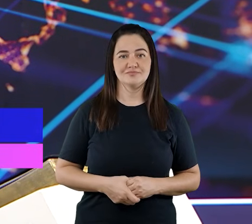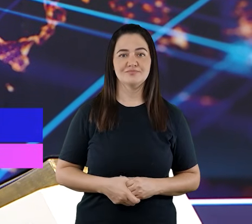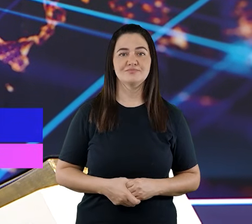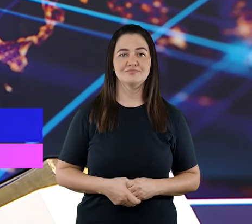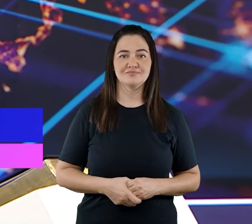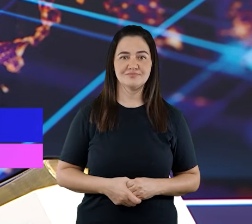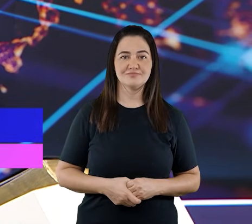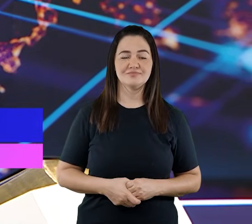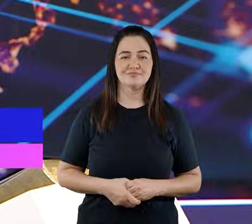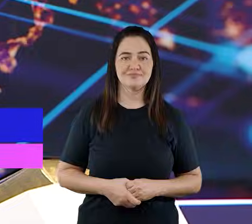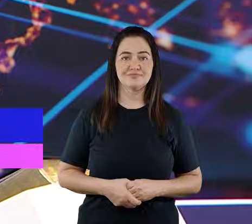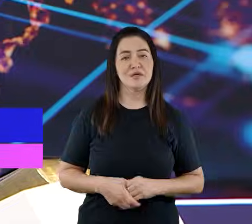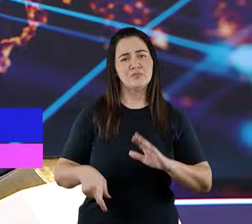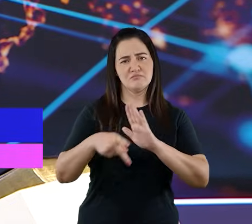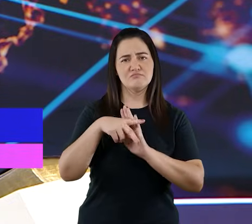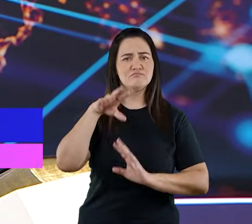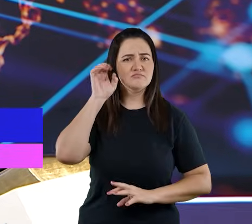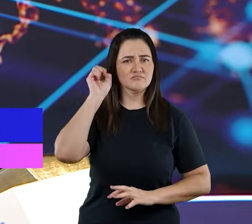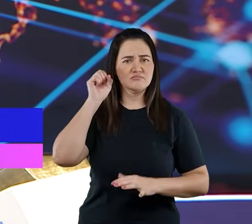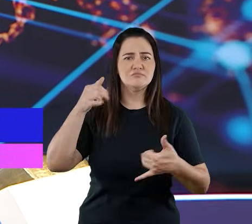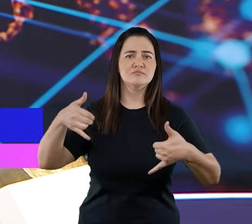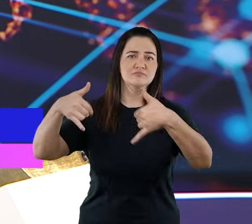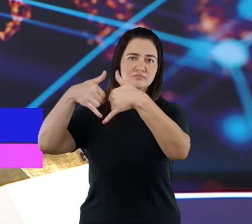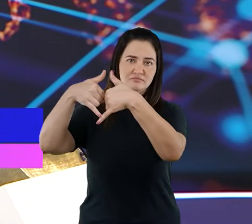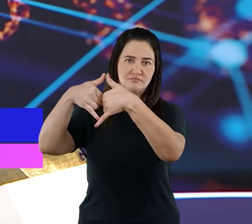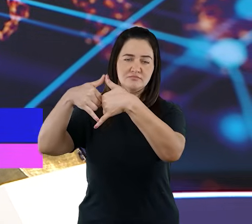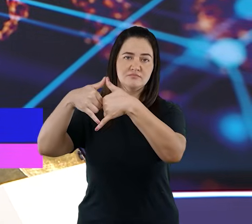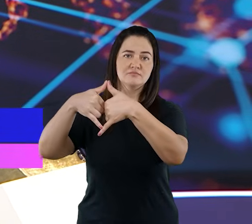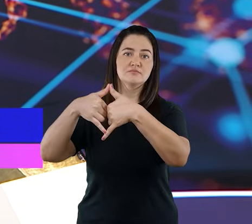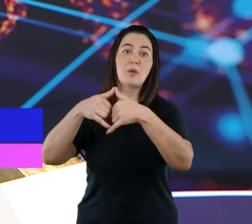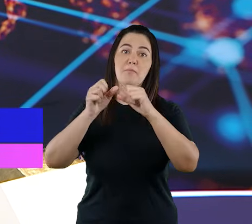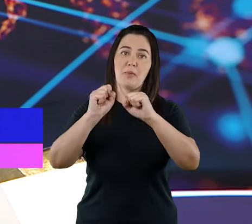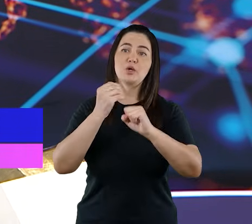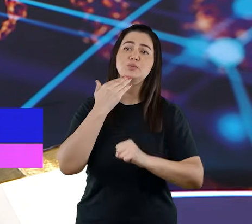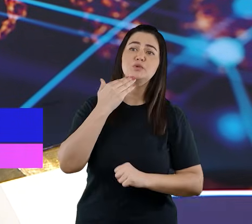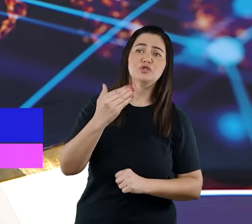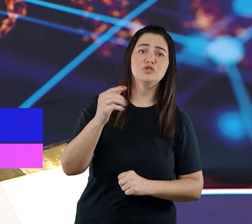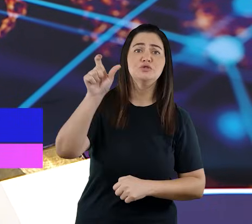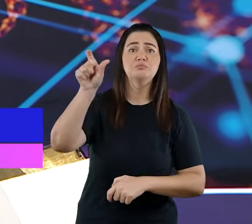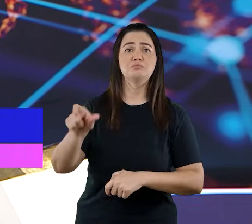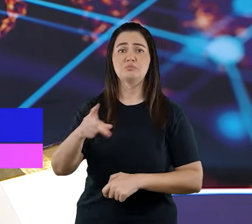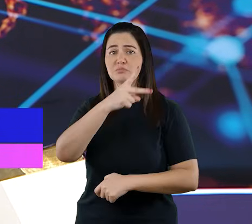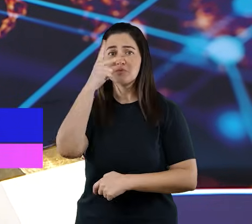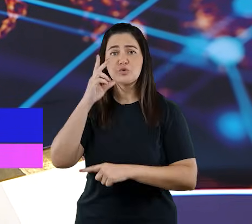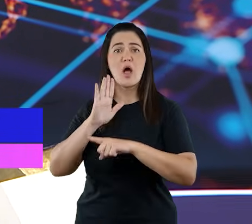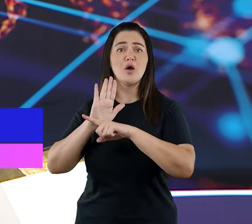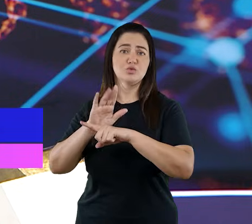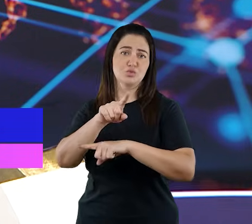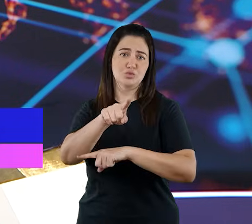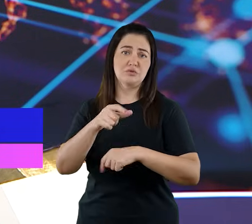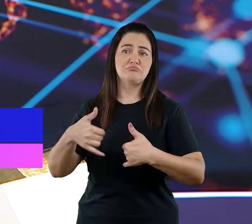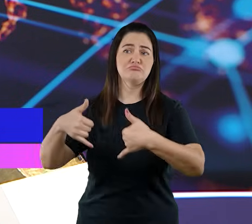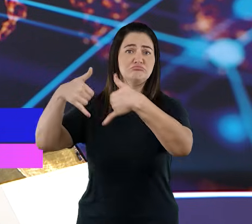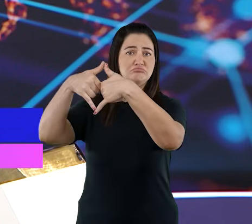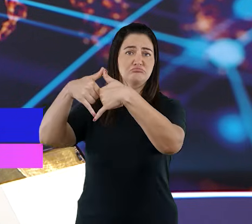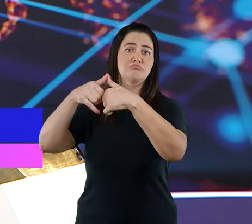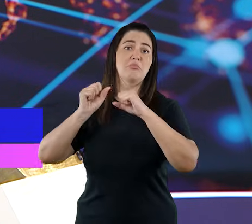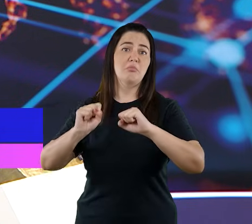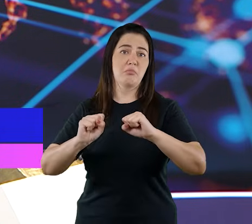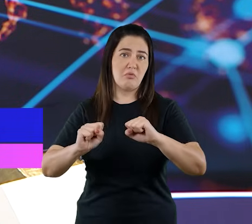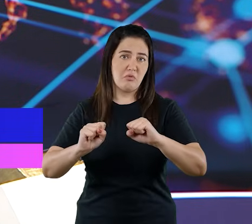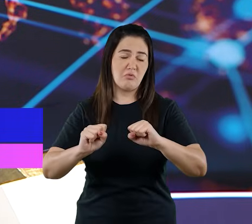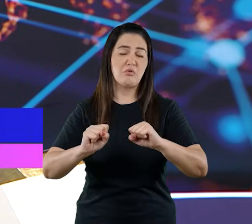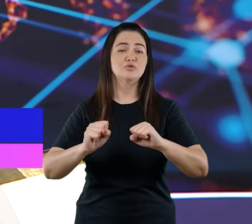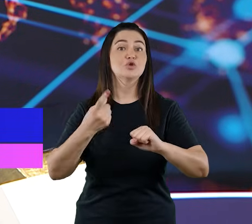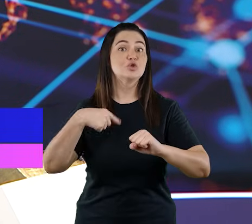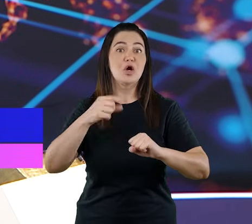12 21 27 31 21. Não demora, tá? Pode ligar para nós agora, porque nós estamos